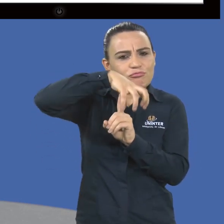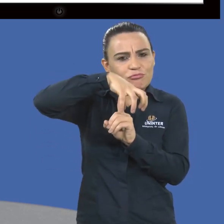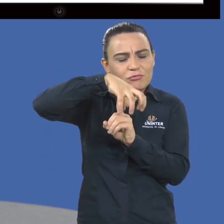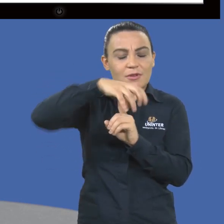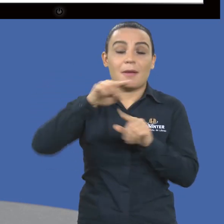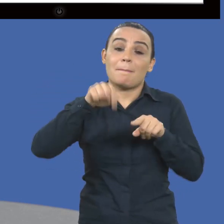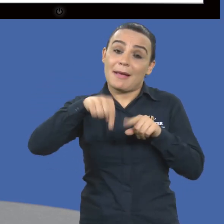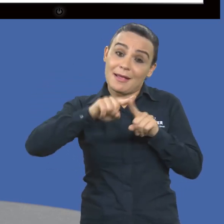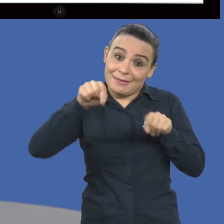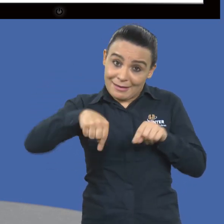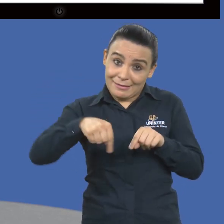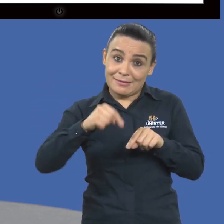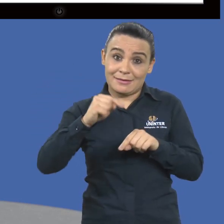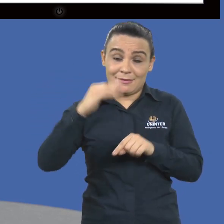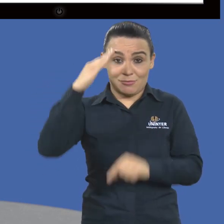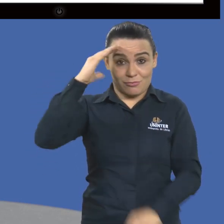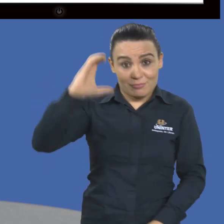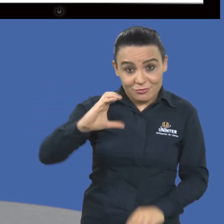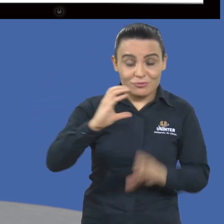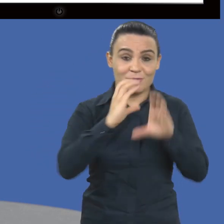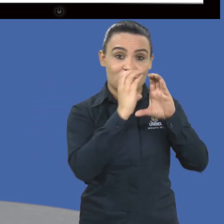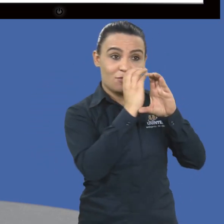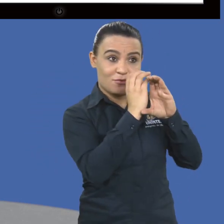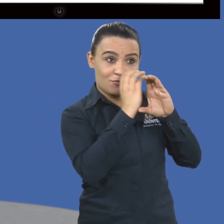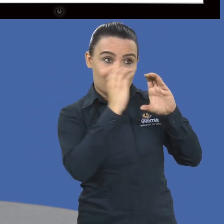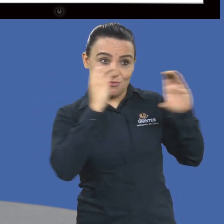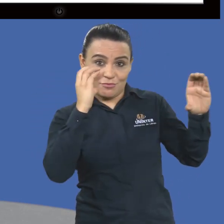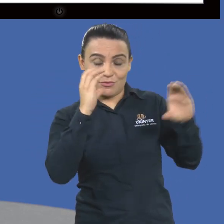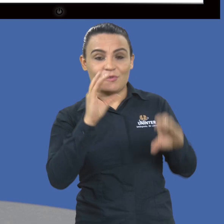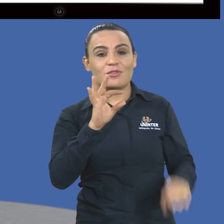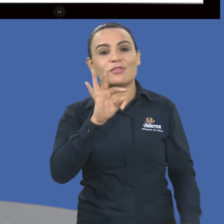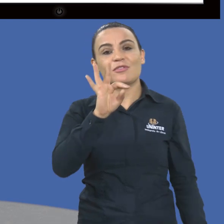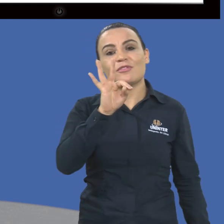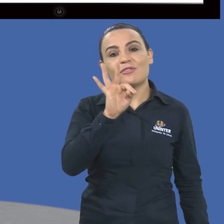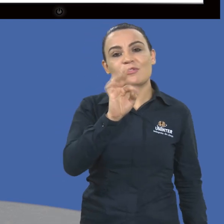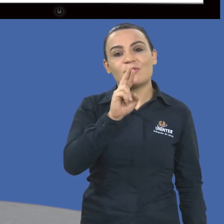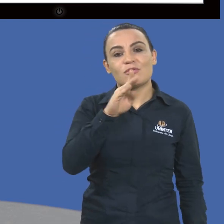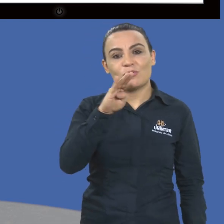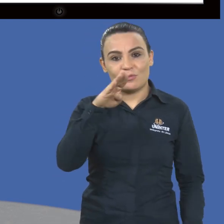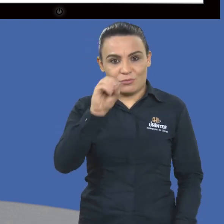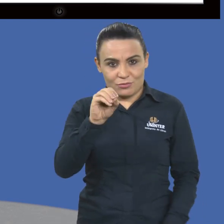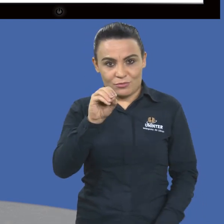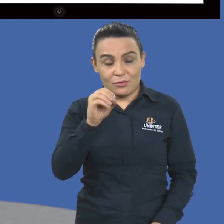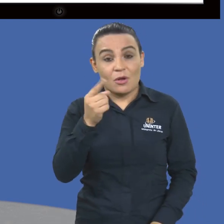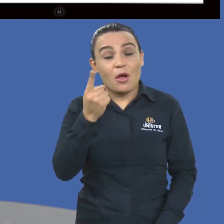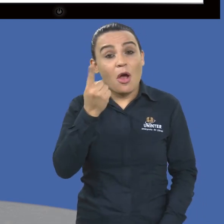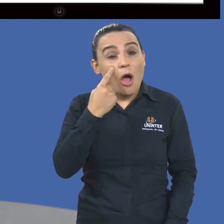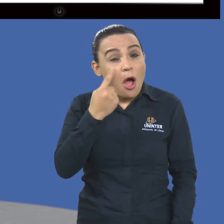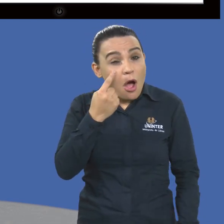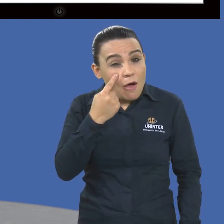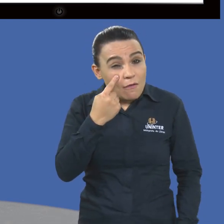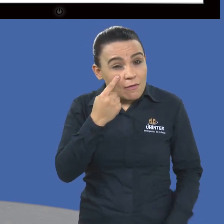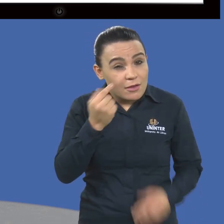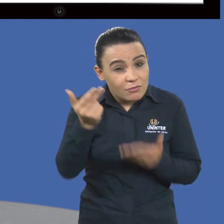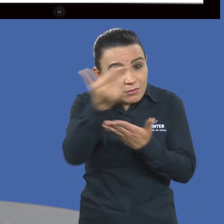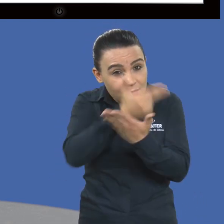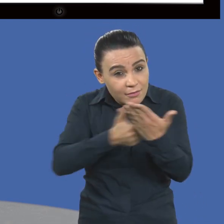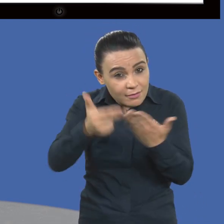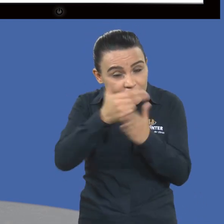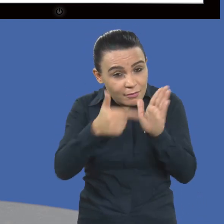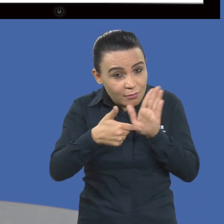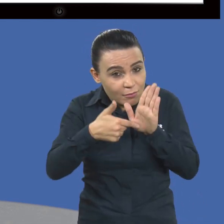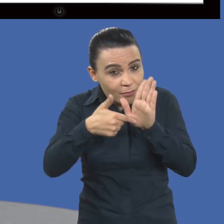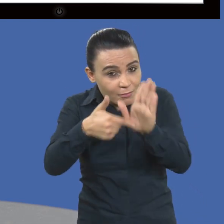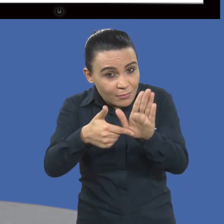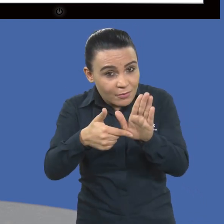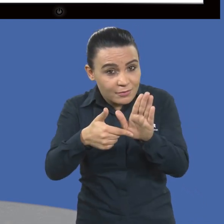né? E que é que nem um tubo. Então, vejam, meus caros professores, meus